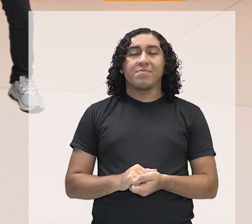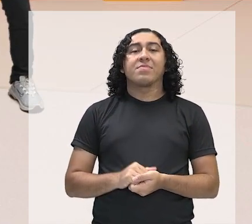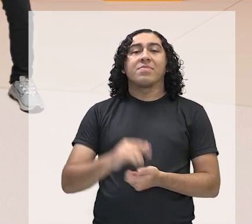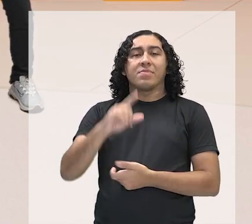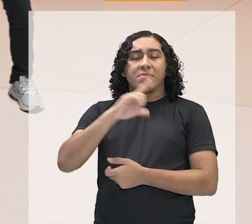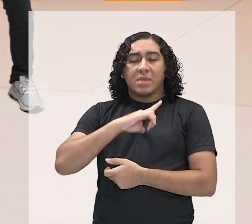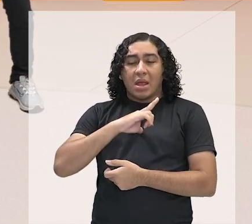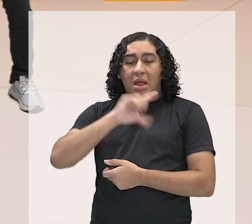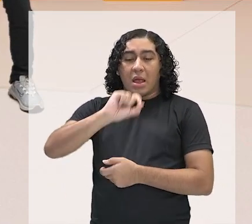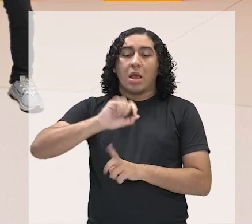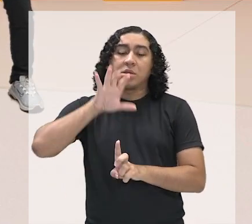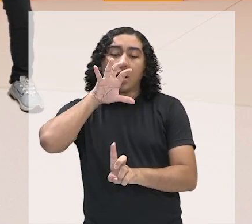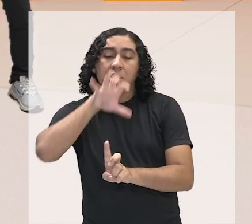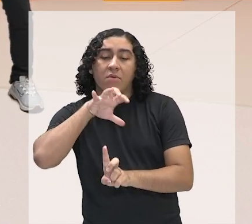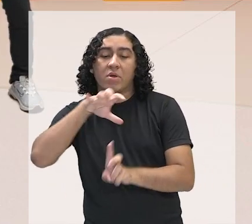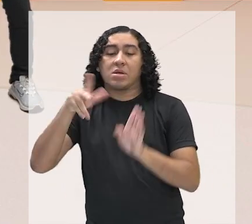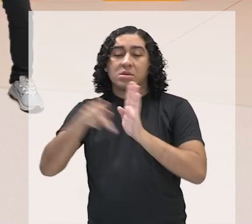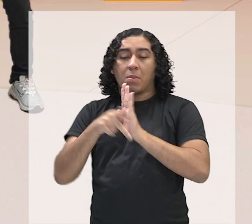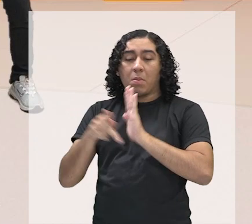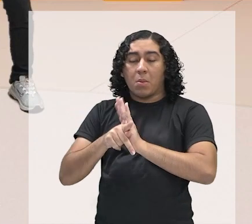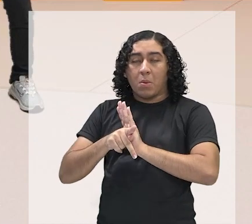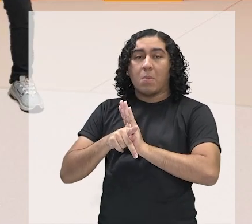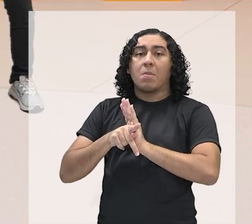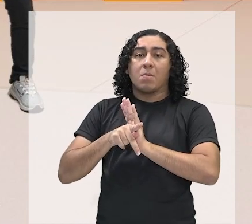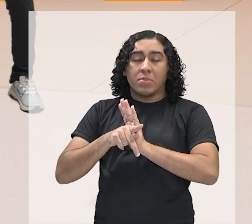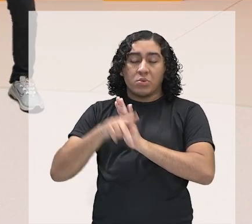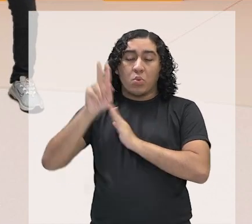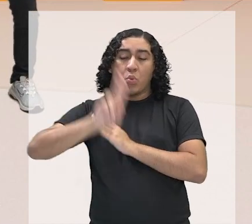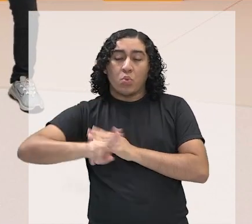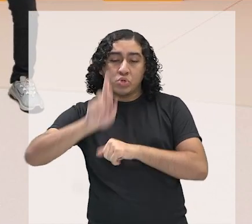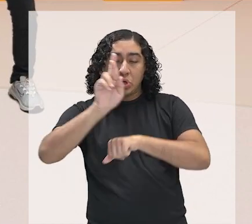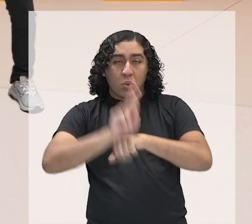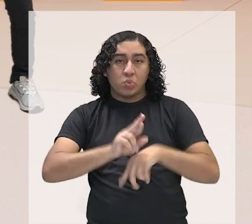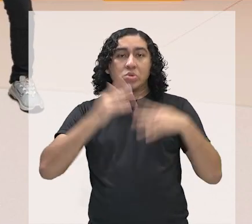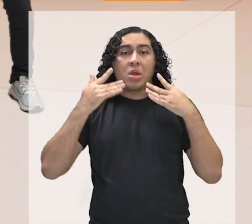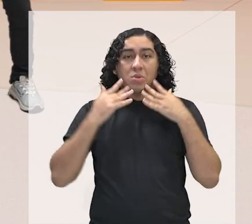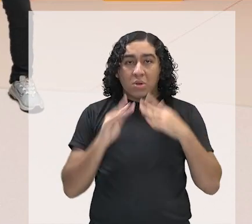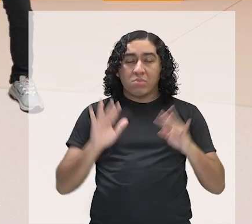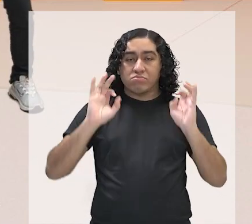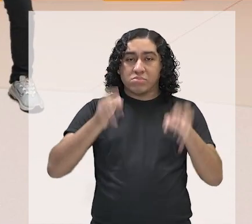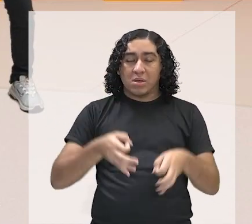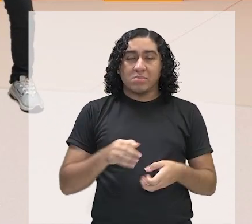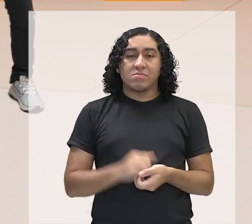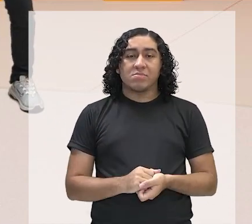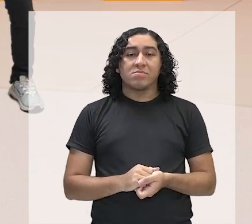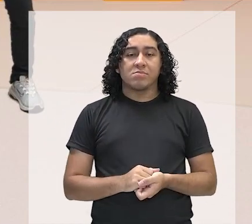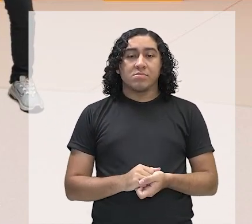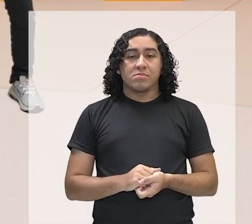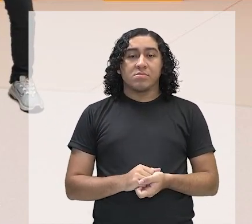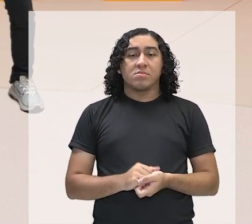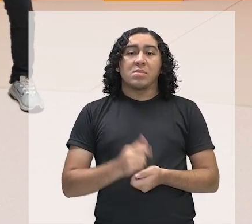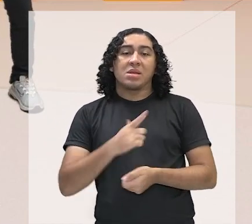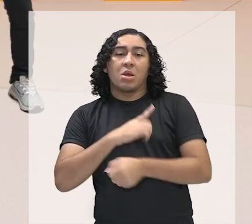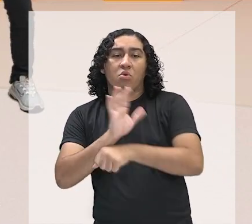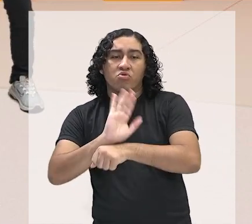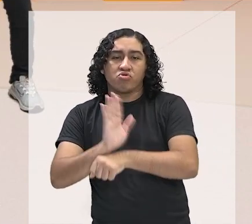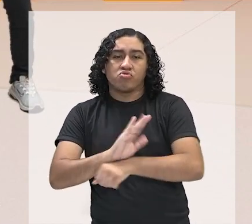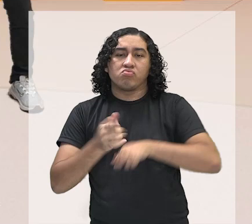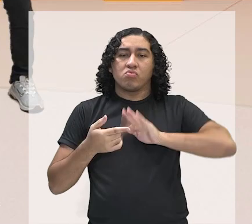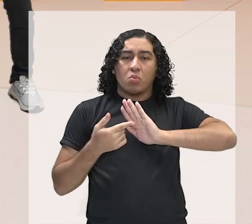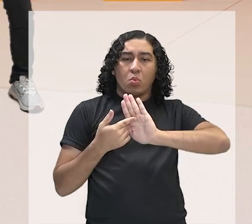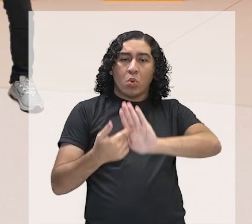no ecossistema, bem como uma maior utilização dos recursos naturais. Eu tenho aqui uma animação, tá, que ilustra ali